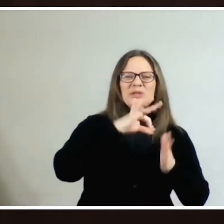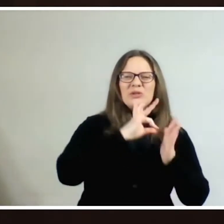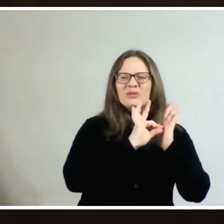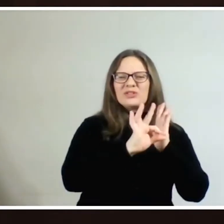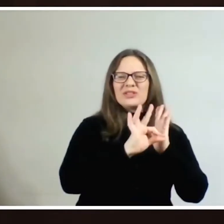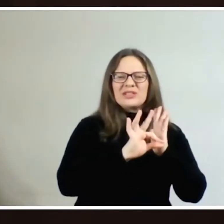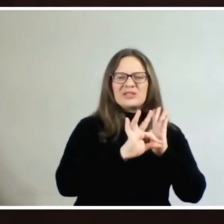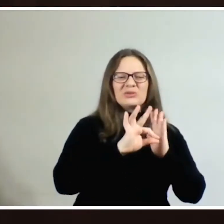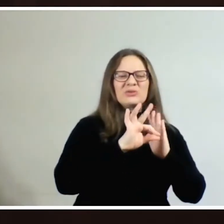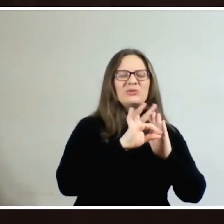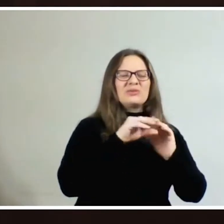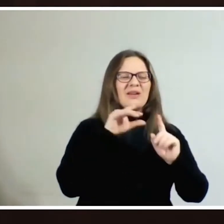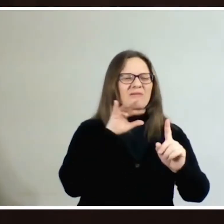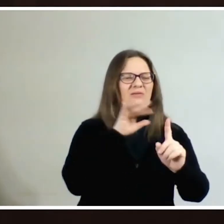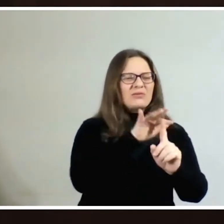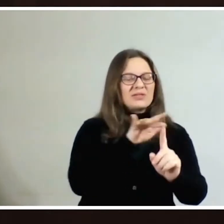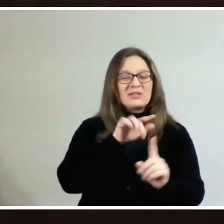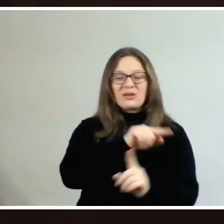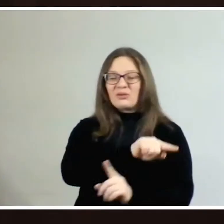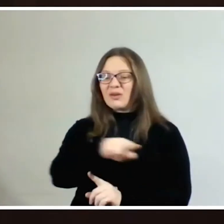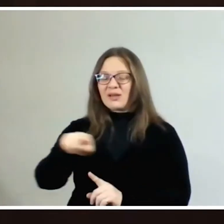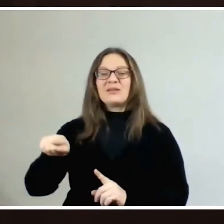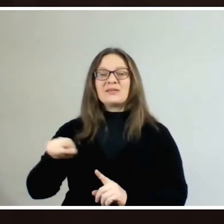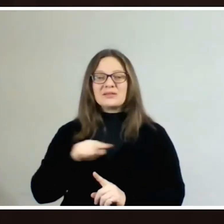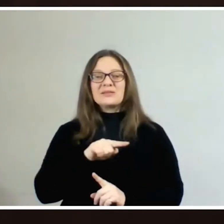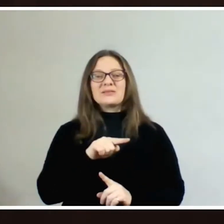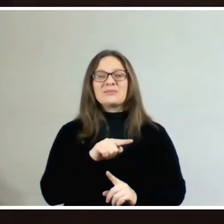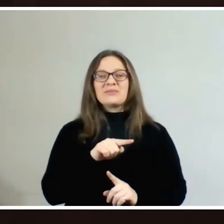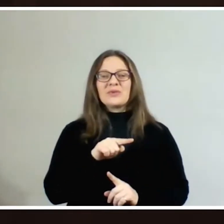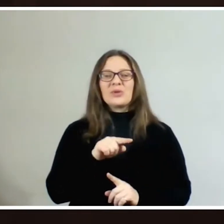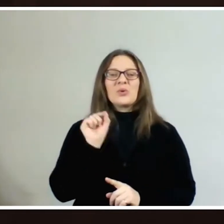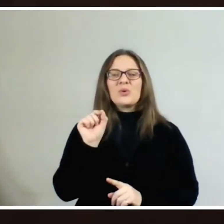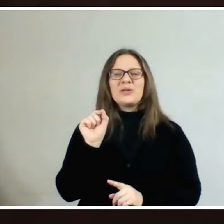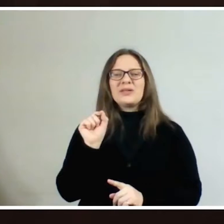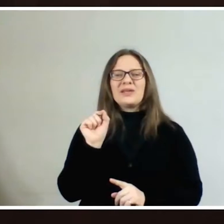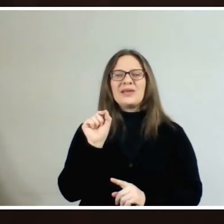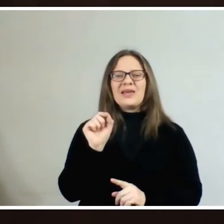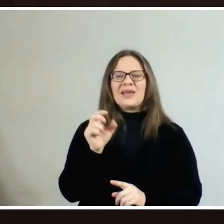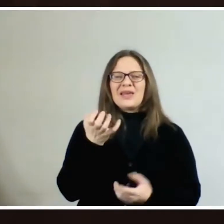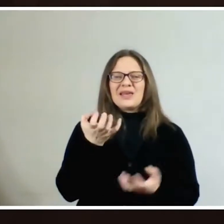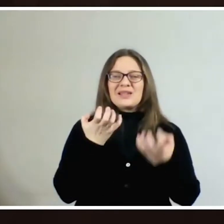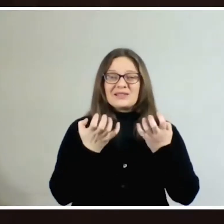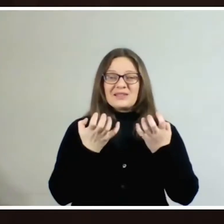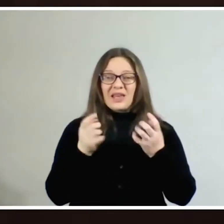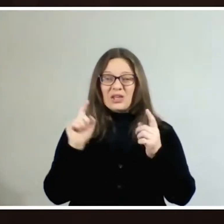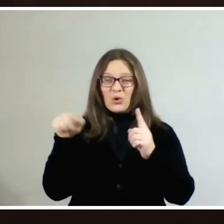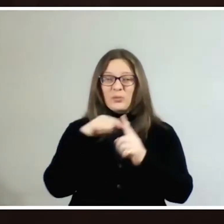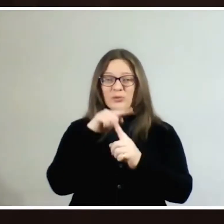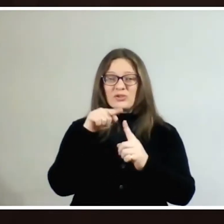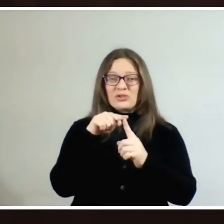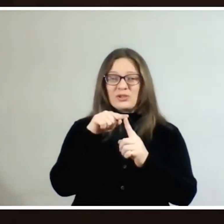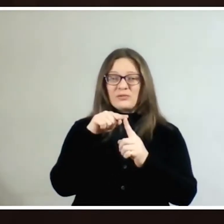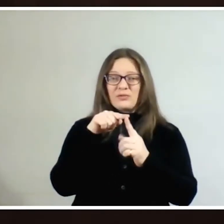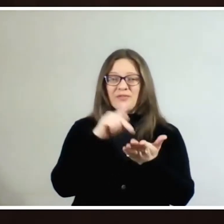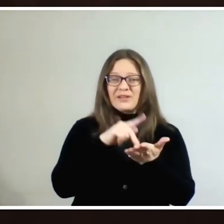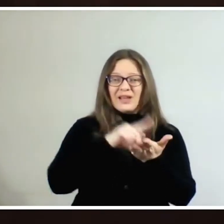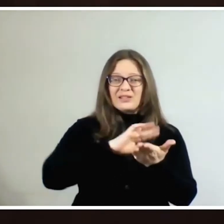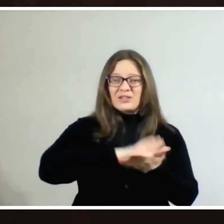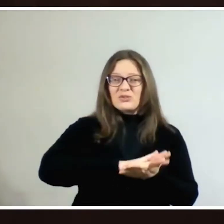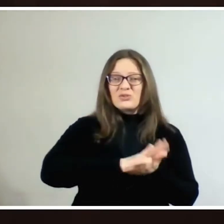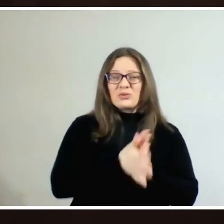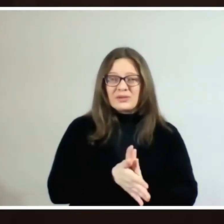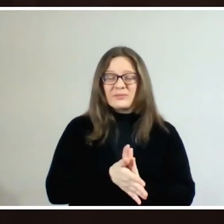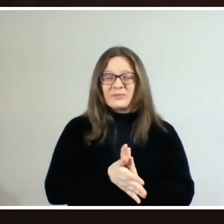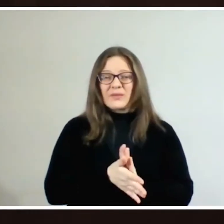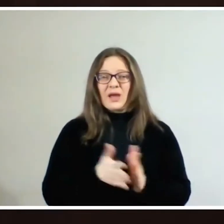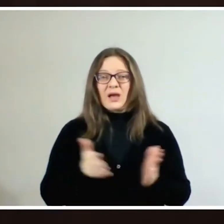fé. Docetismo destrói a verdade contida em Hebreus 2, 14 e 15. Dá uma olhada, Hebreus 2,